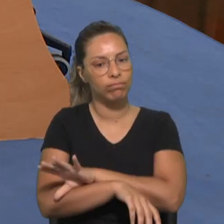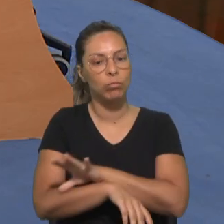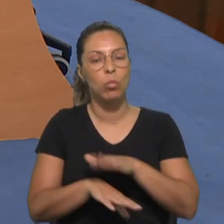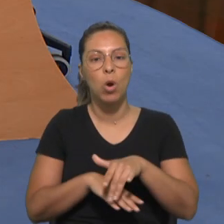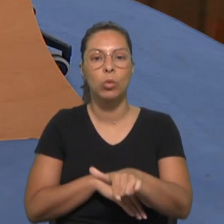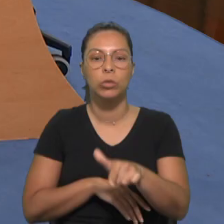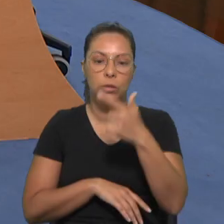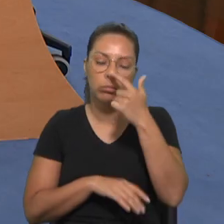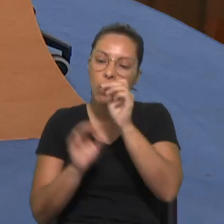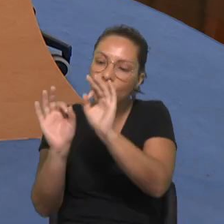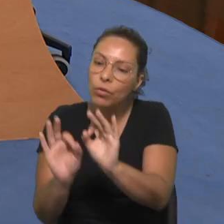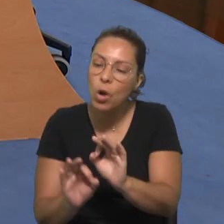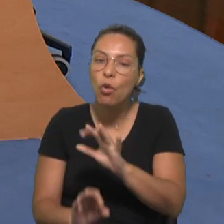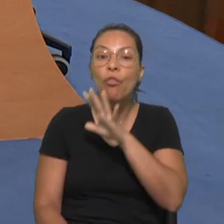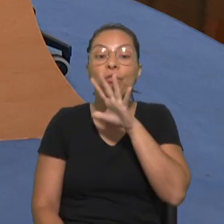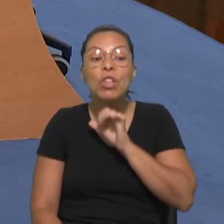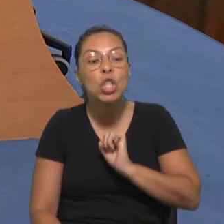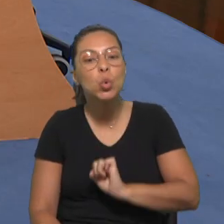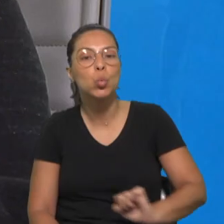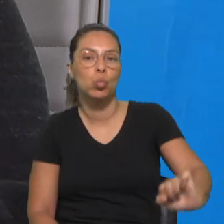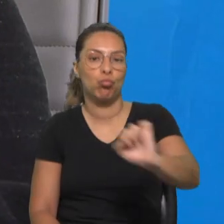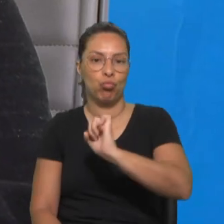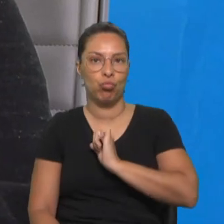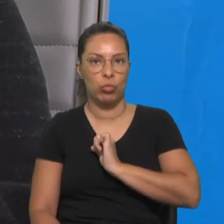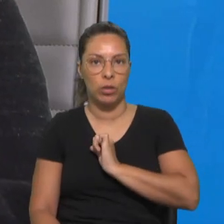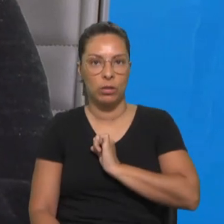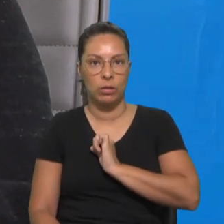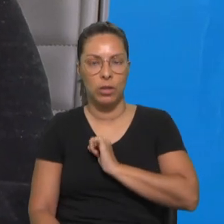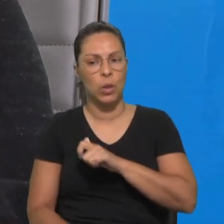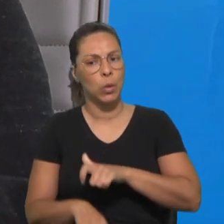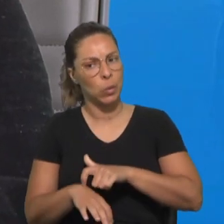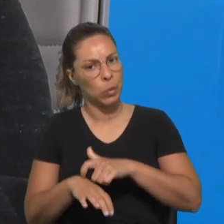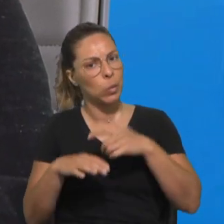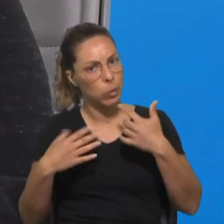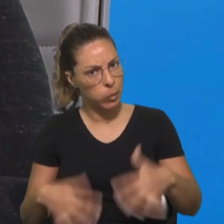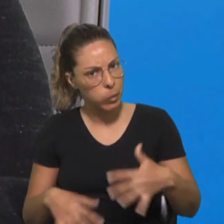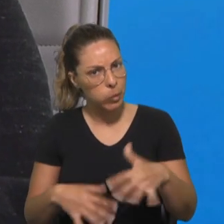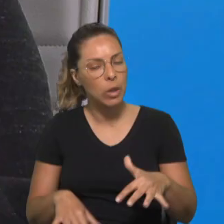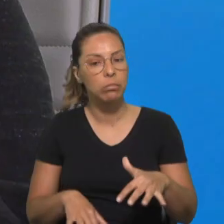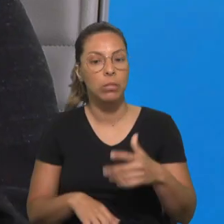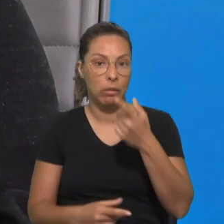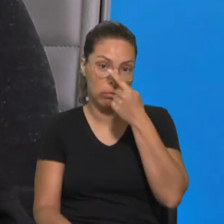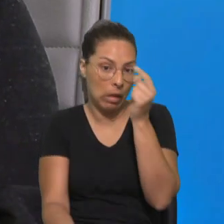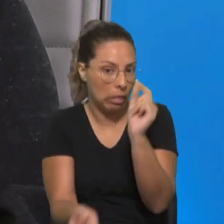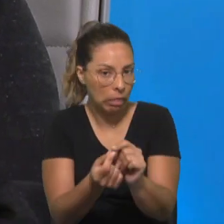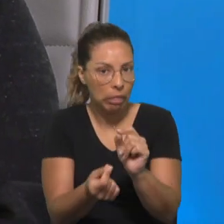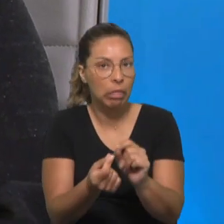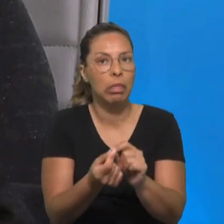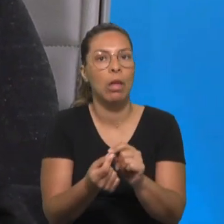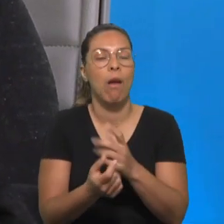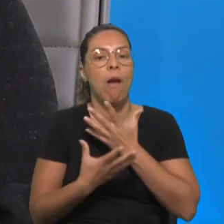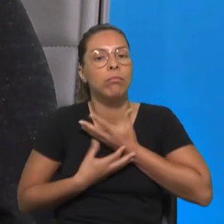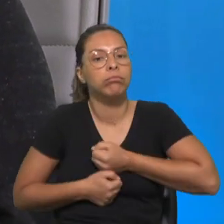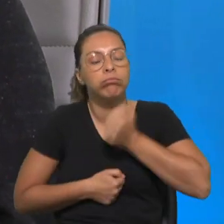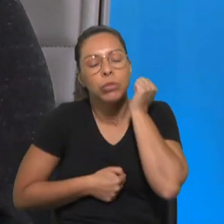do trato. Meus filhos, em contraste com a dureza da hora. É por pouco tempo, esta extrema dor com o